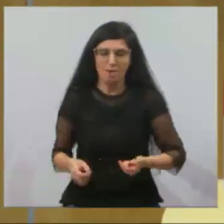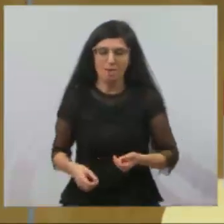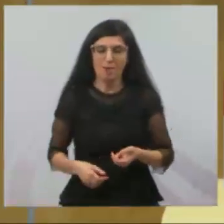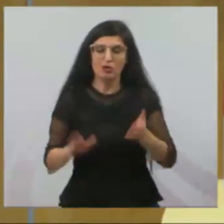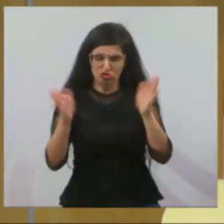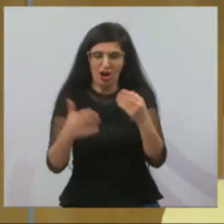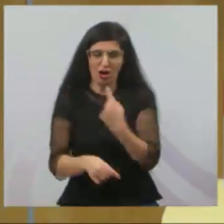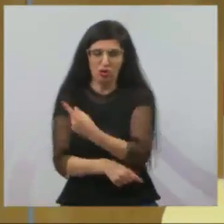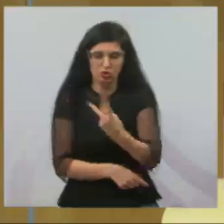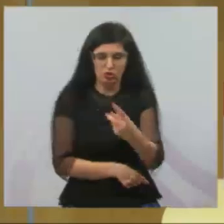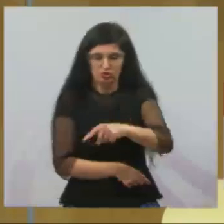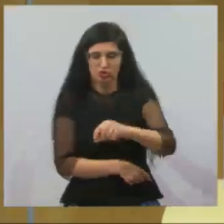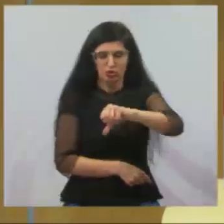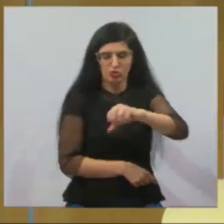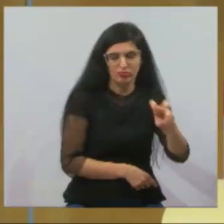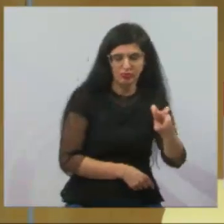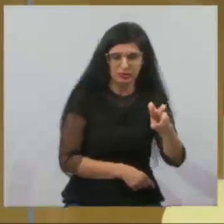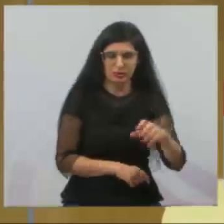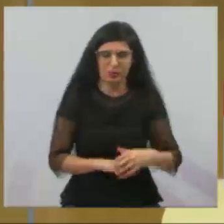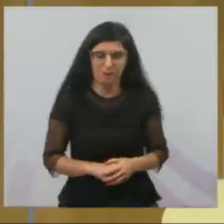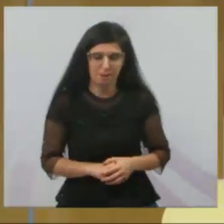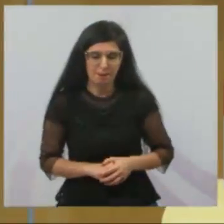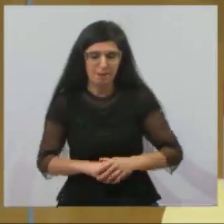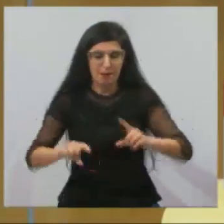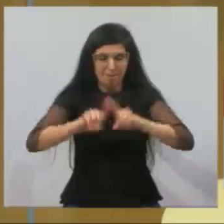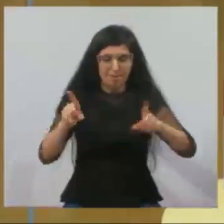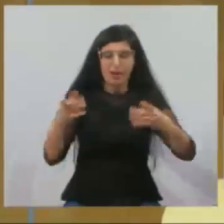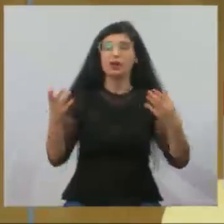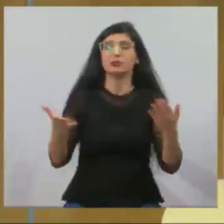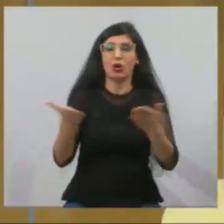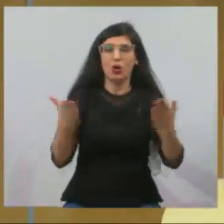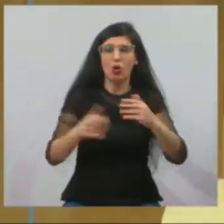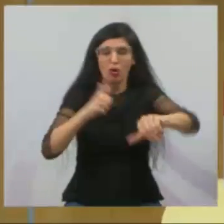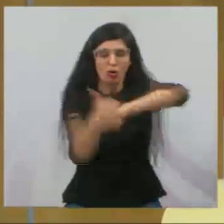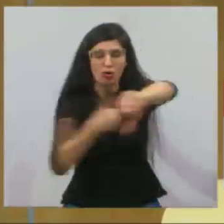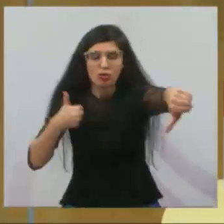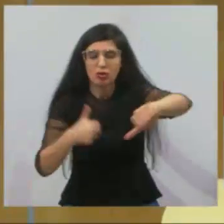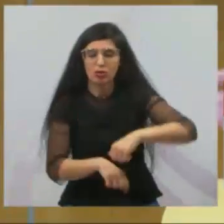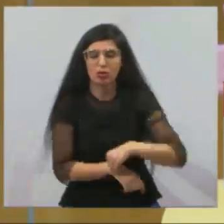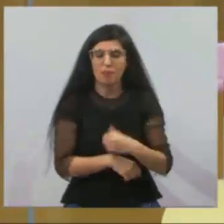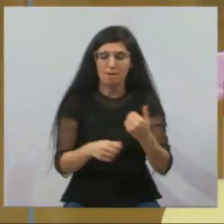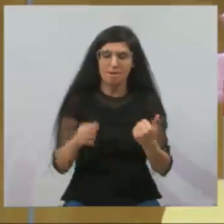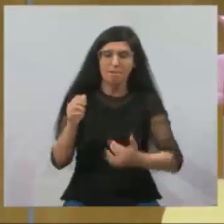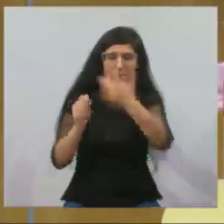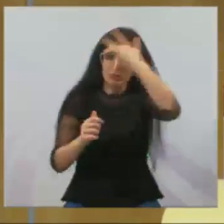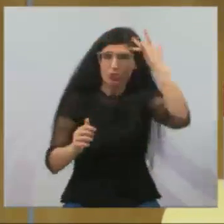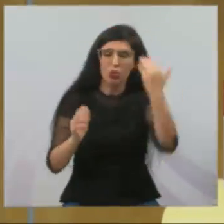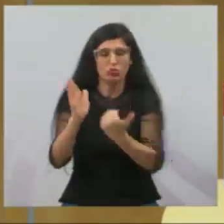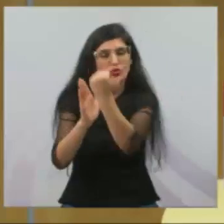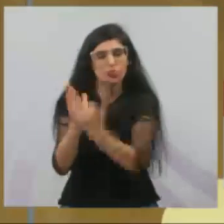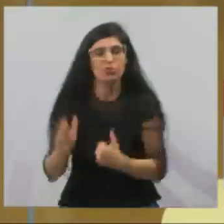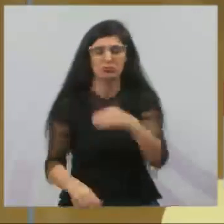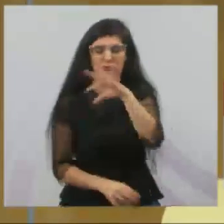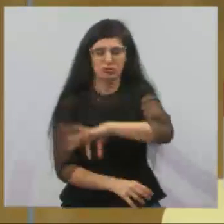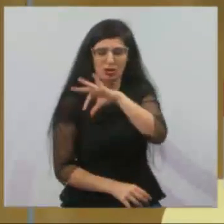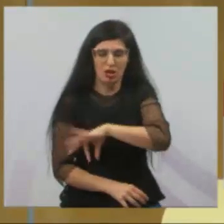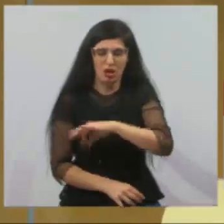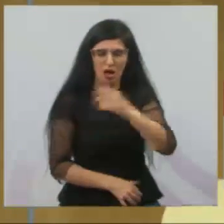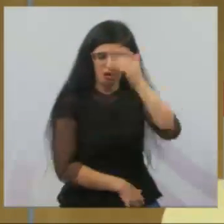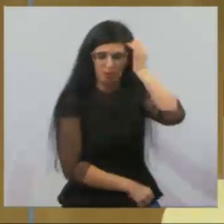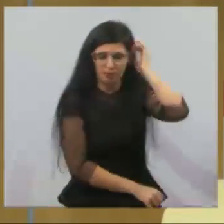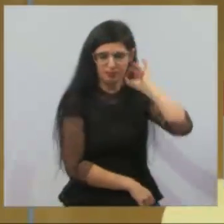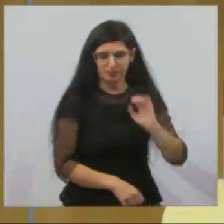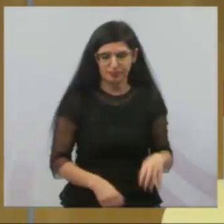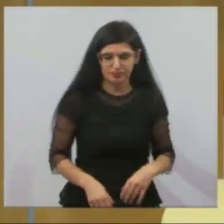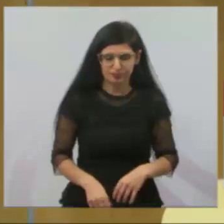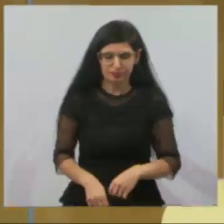em 14%, parece que vai dar mais 14%. É aumento de 1,5%. E aí fico triste, recebi um vídeo agora,